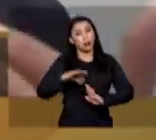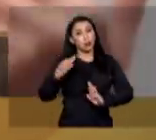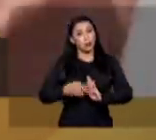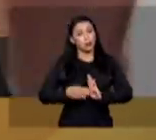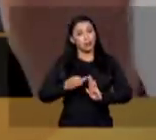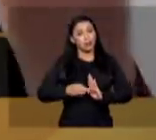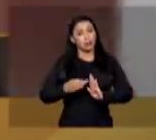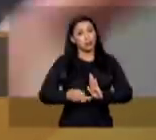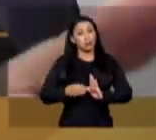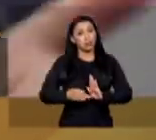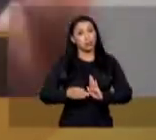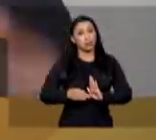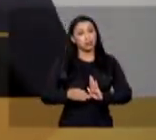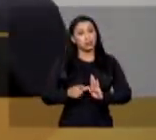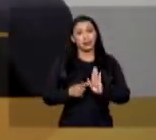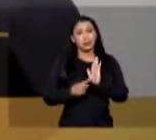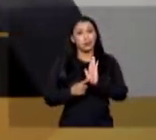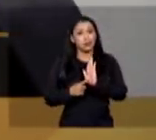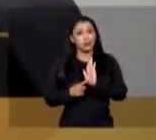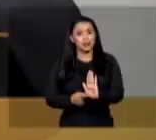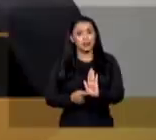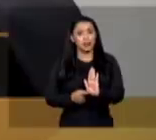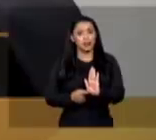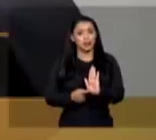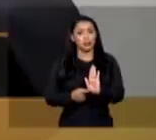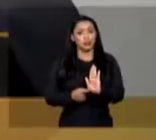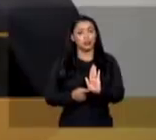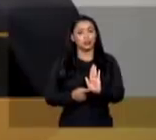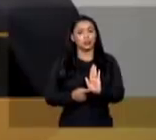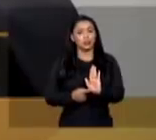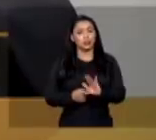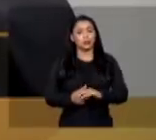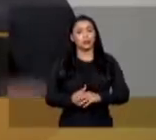era chamativa,